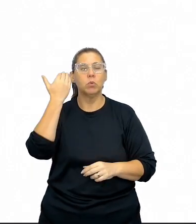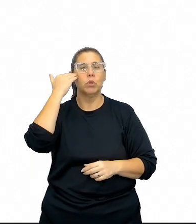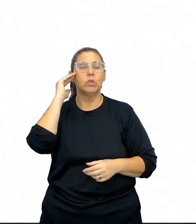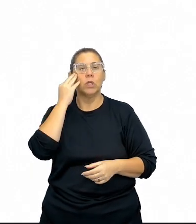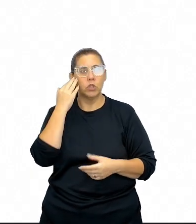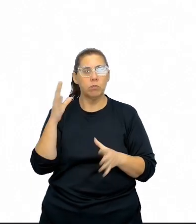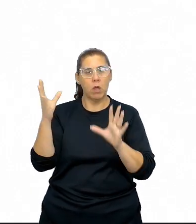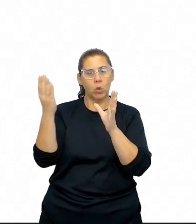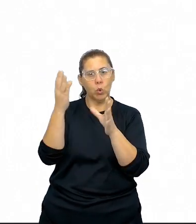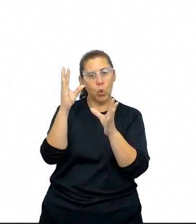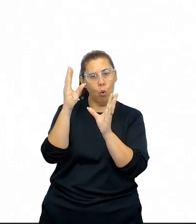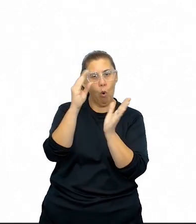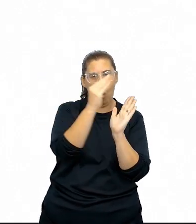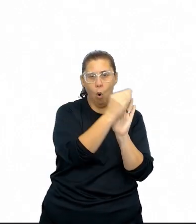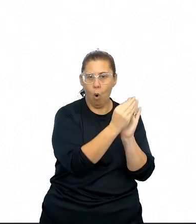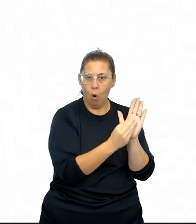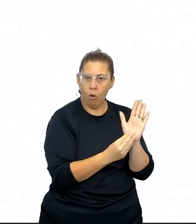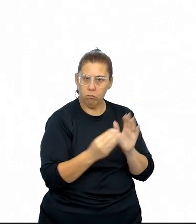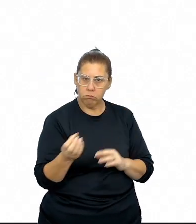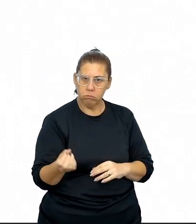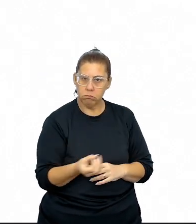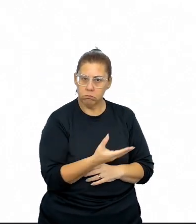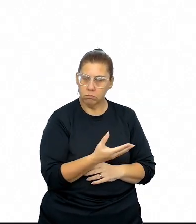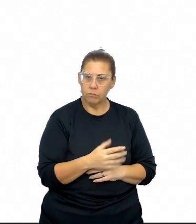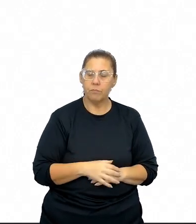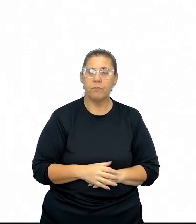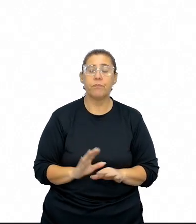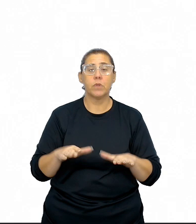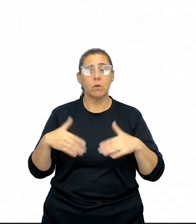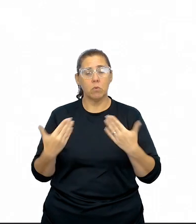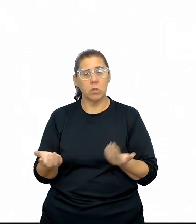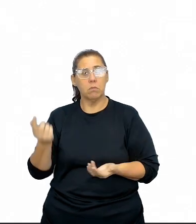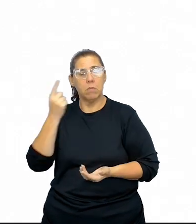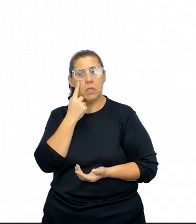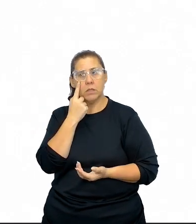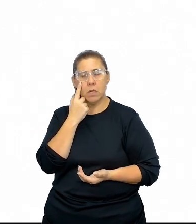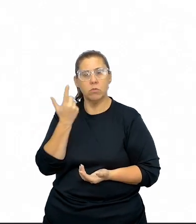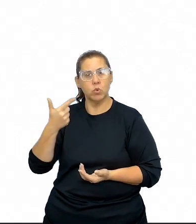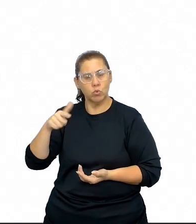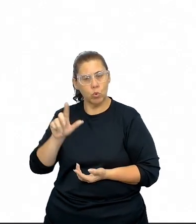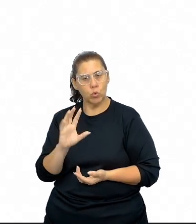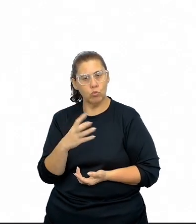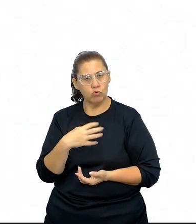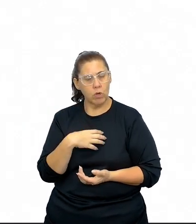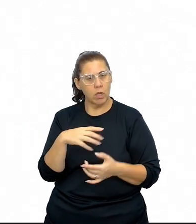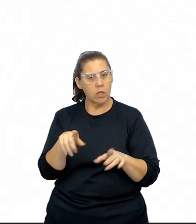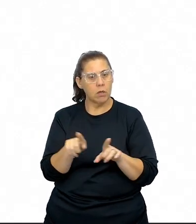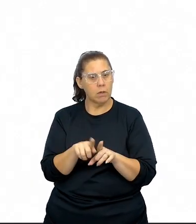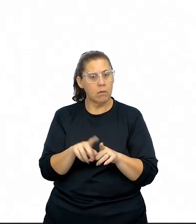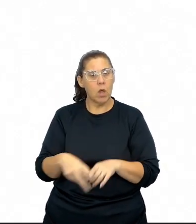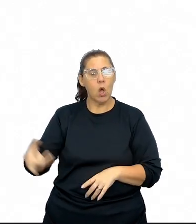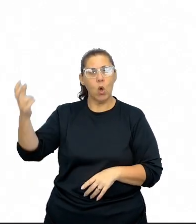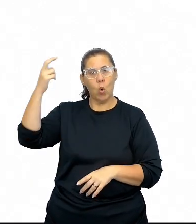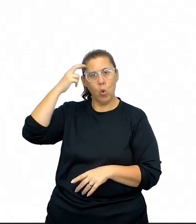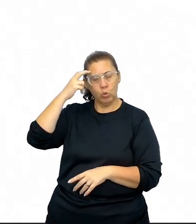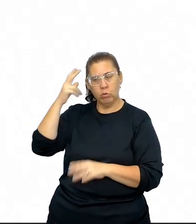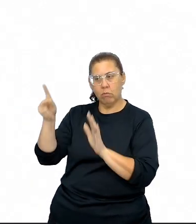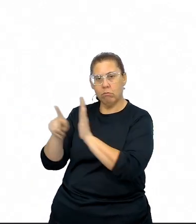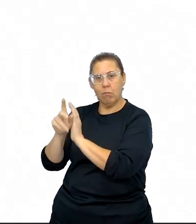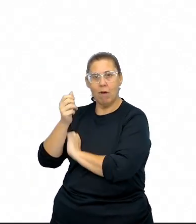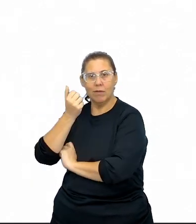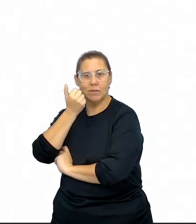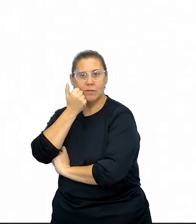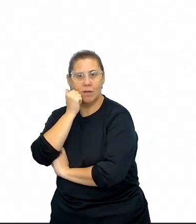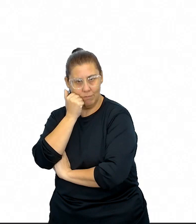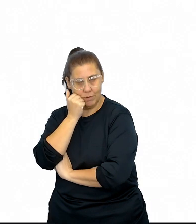novo conteúdo, não é mesmo? Agora, quando pensamos por outro lado, né, nós temos também a cultura científica,